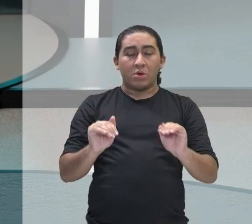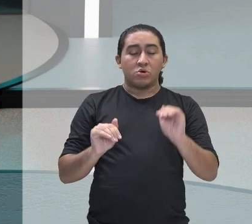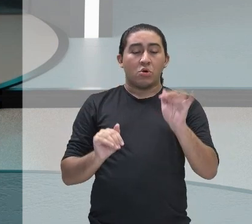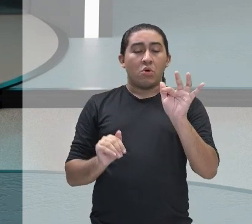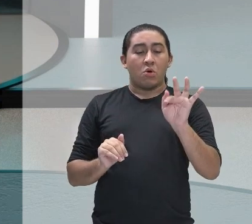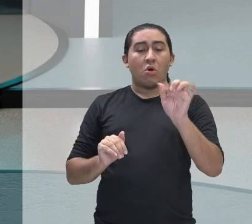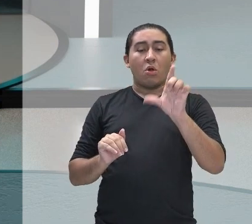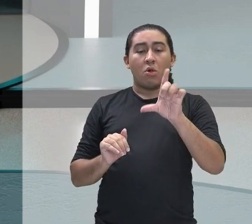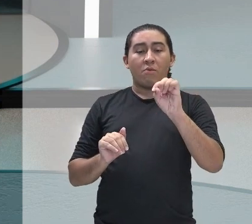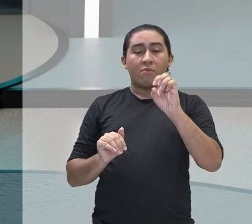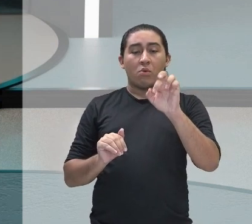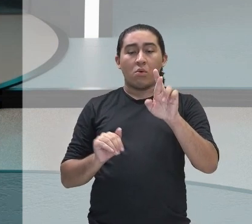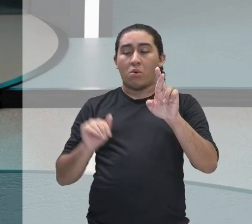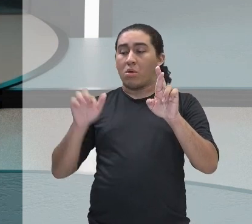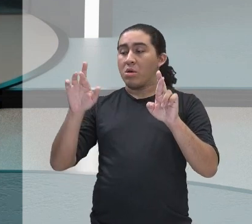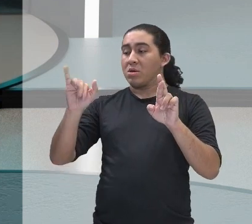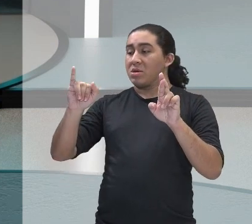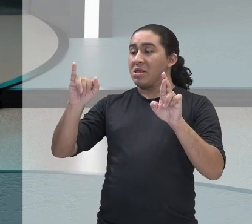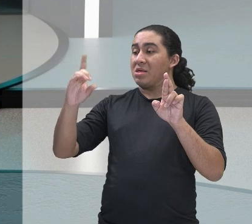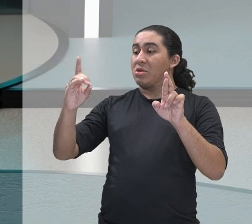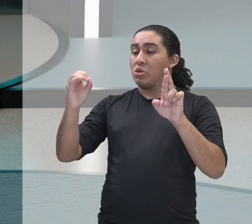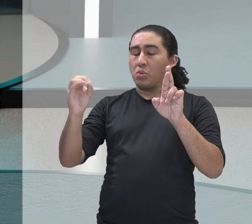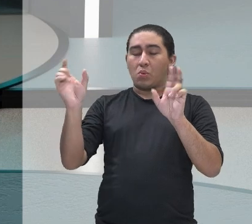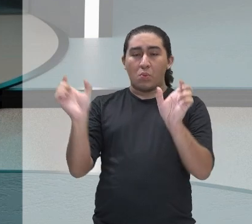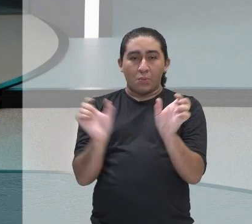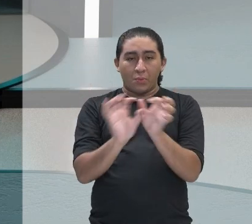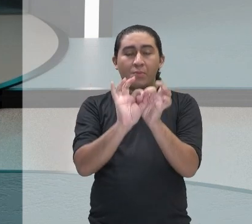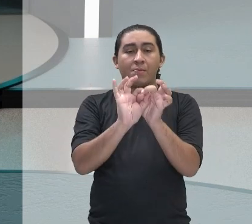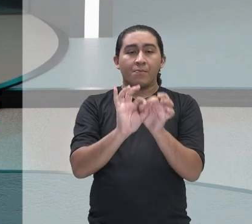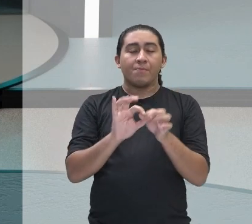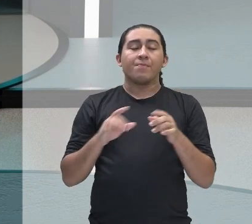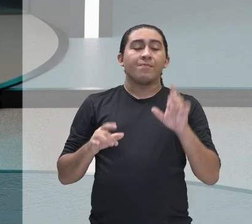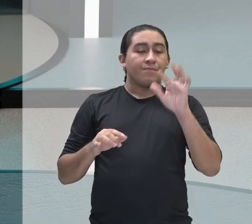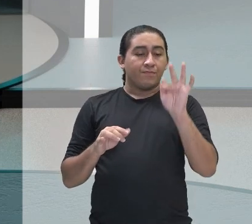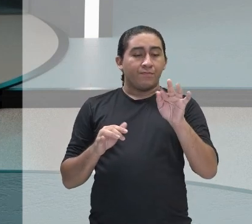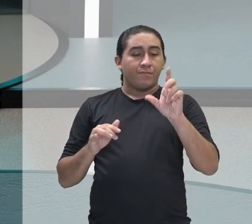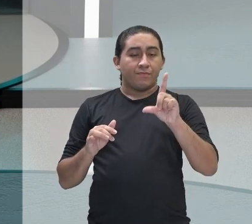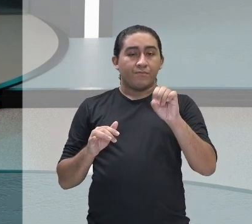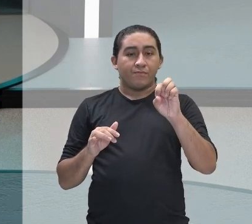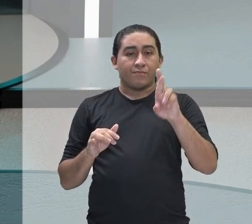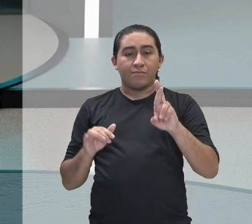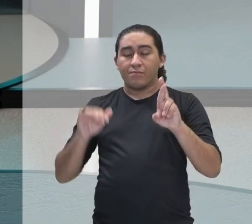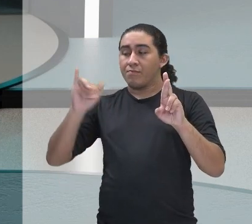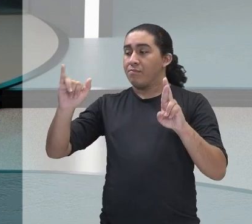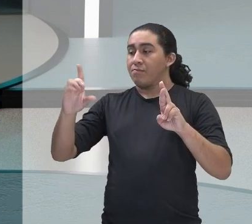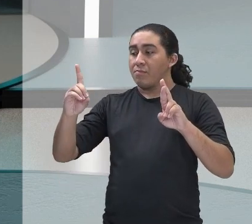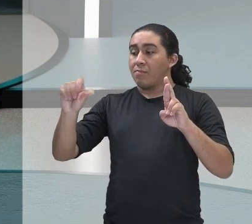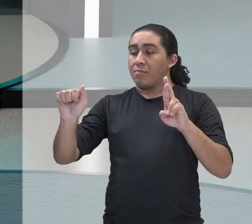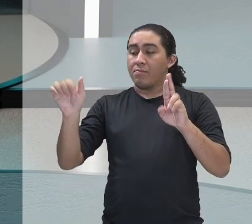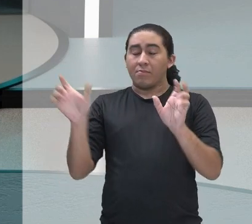Eu formo a palavra florido, florida, flor bela,